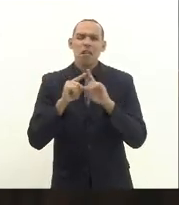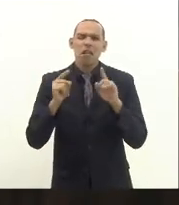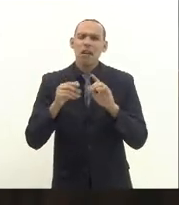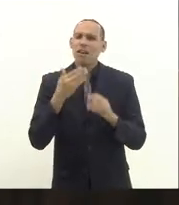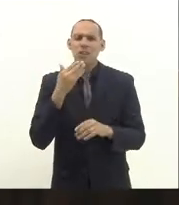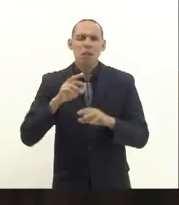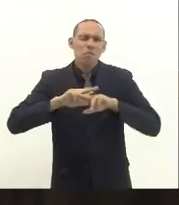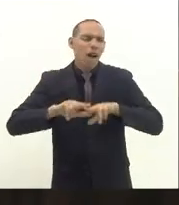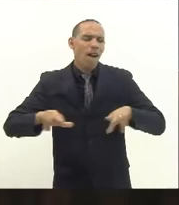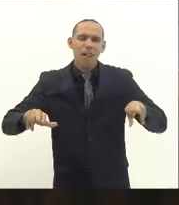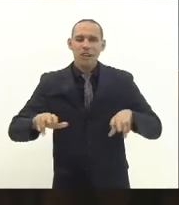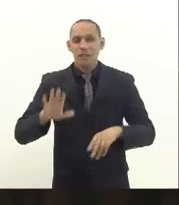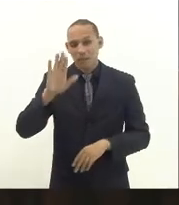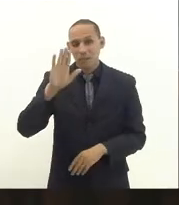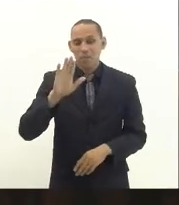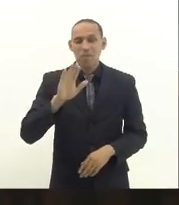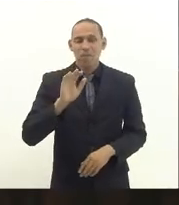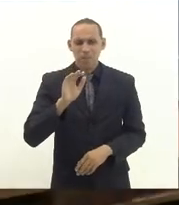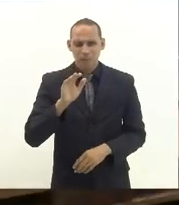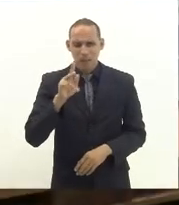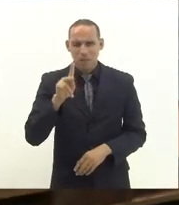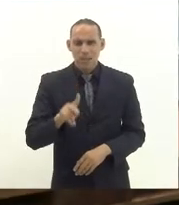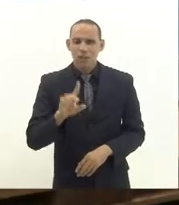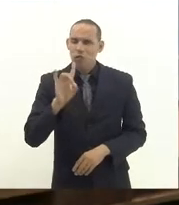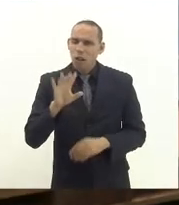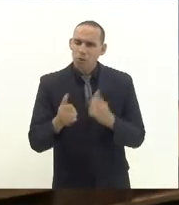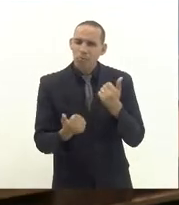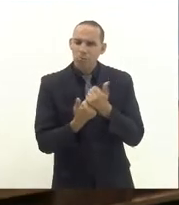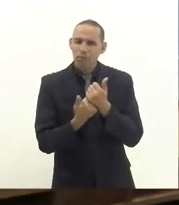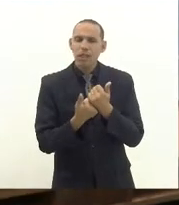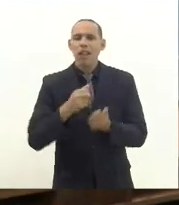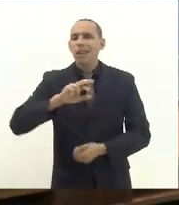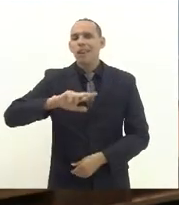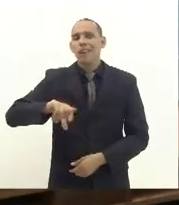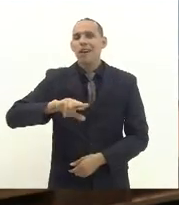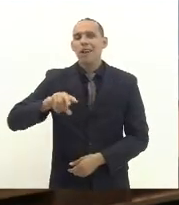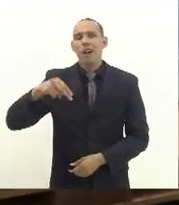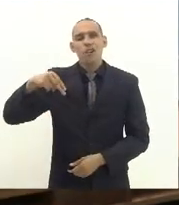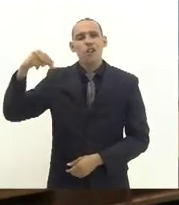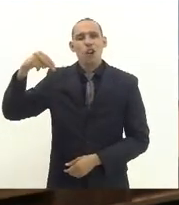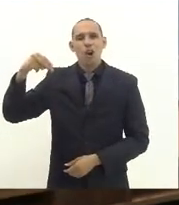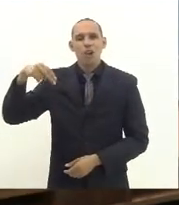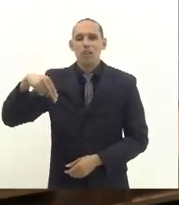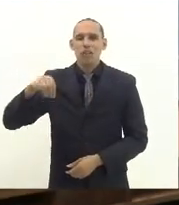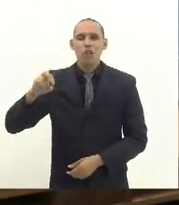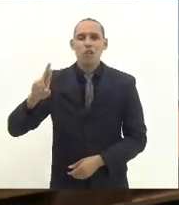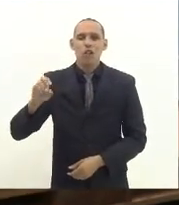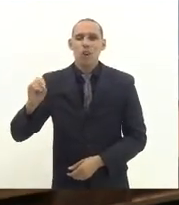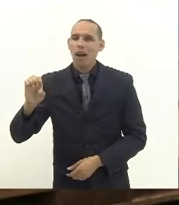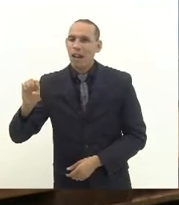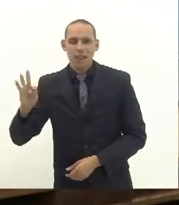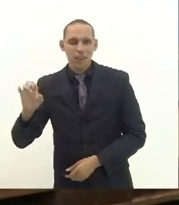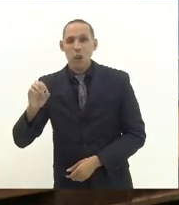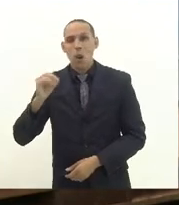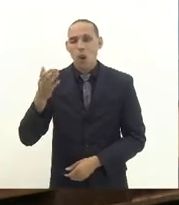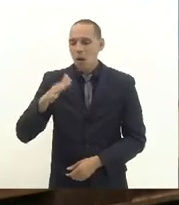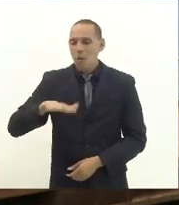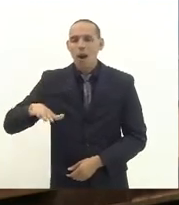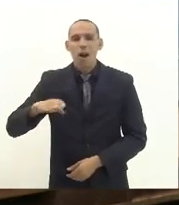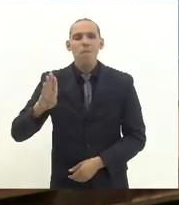de o presente quero a célula só para colaborar dizer que não é só no norte noroeste na Baixada Fluminense